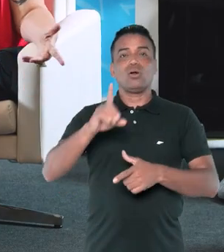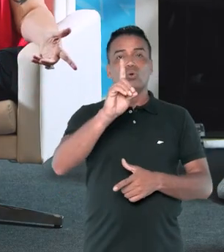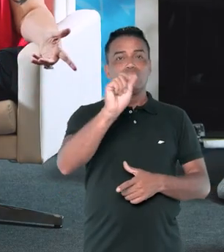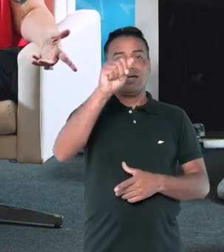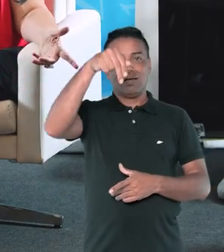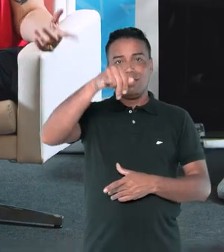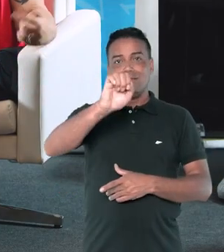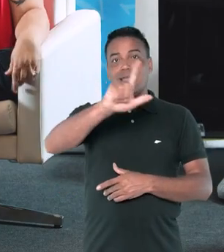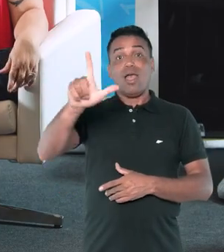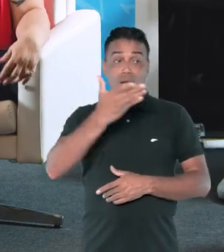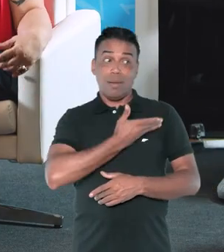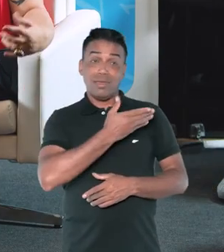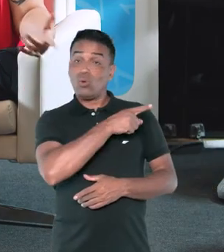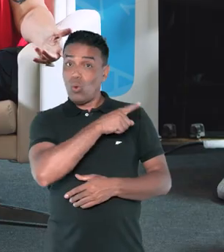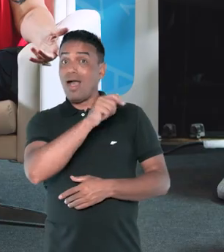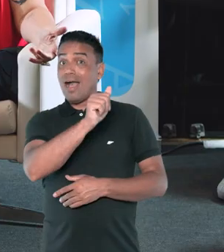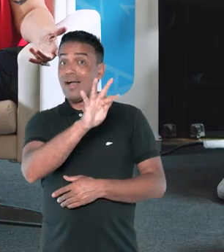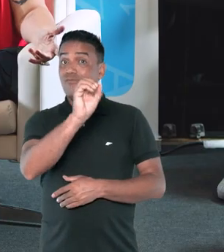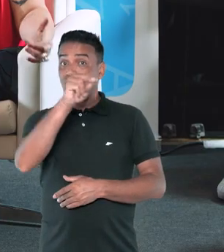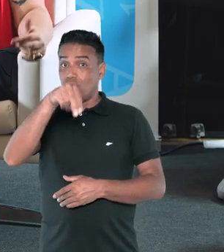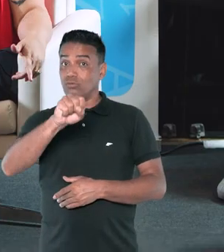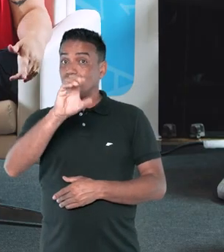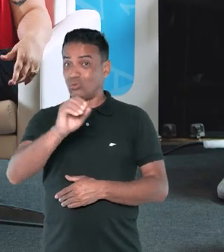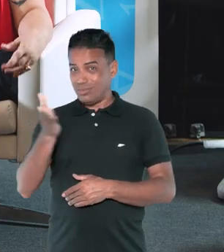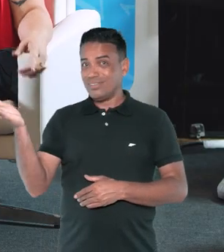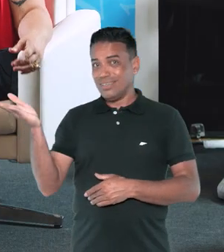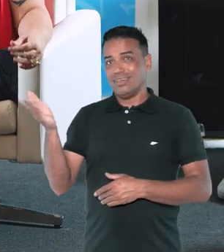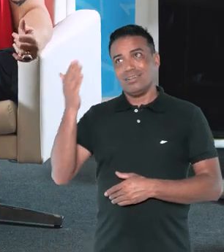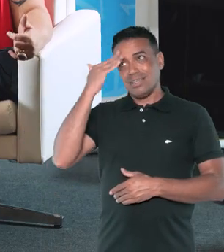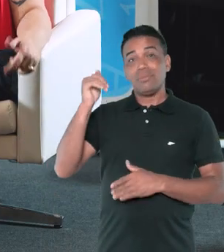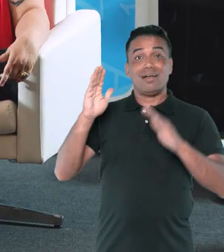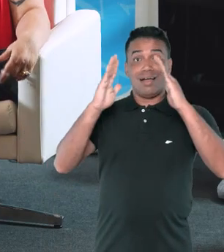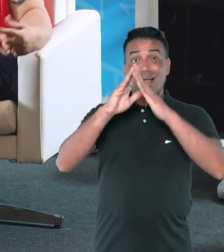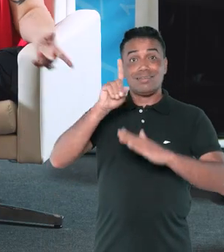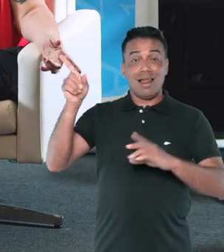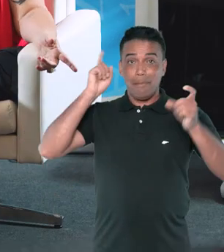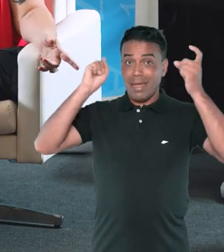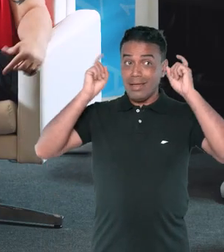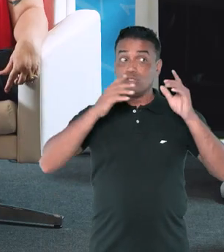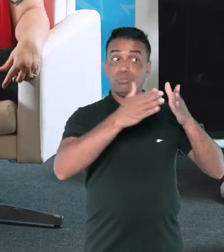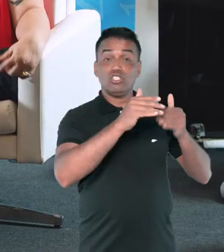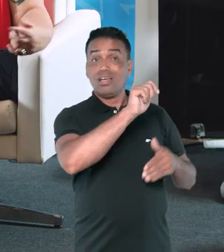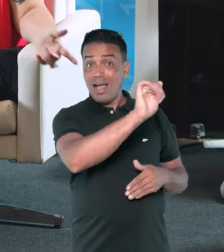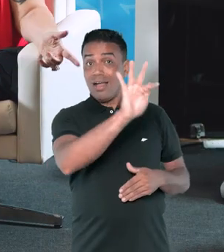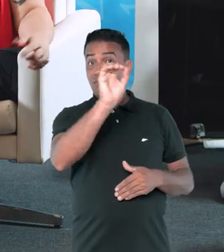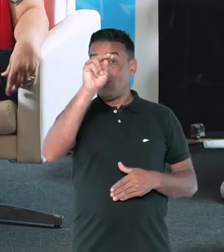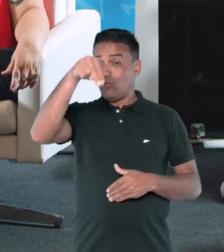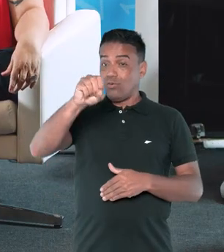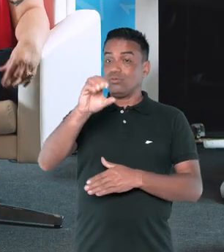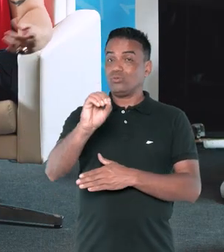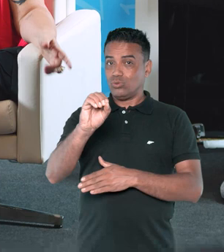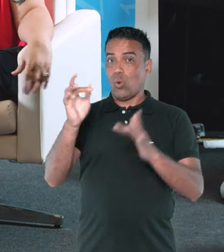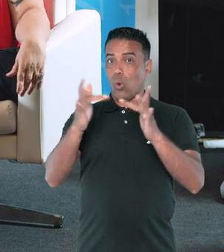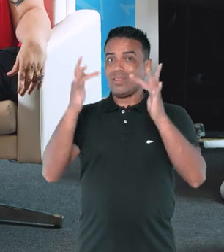amigo do Afonso, eu soube que ele estava lá nessa casa, lá no México, pedi o Afonso o contato dele, falei com ele. Vocês já viram